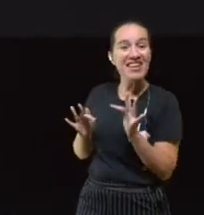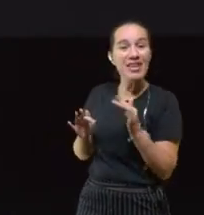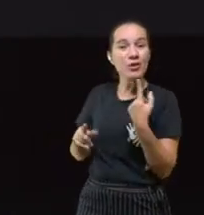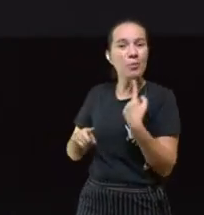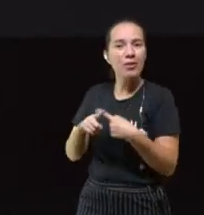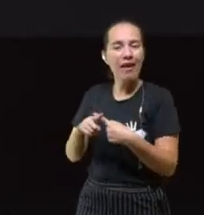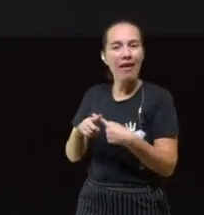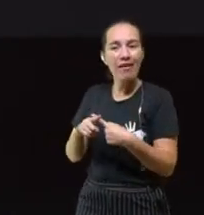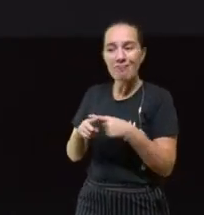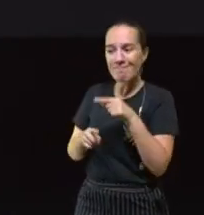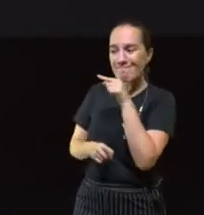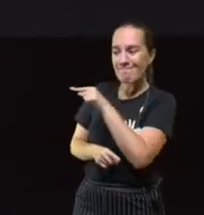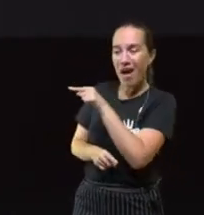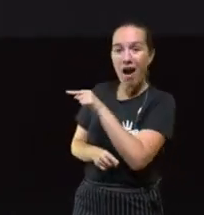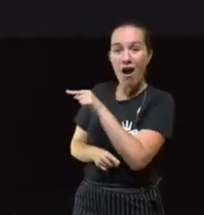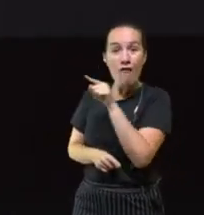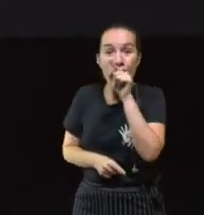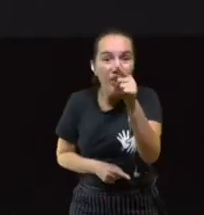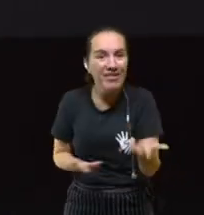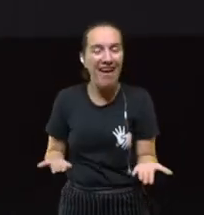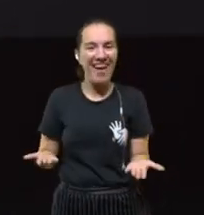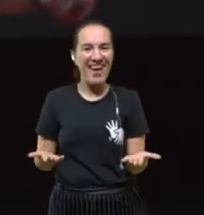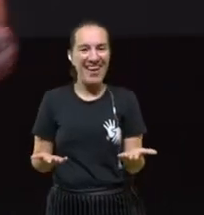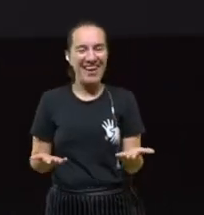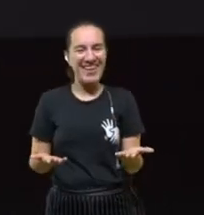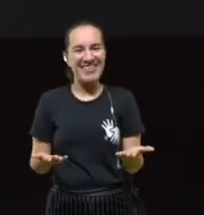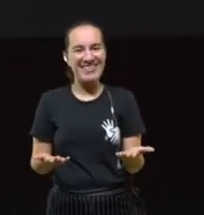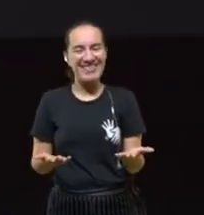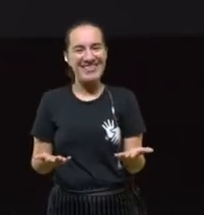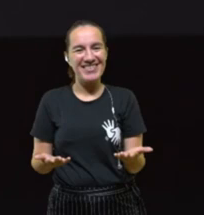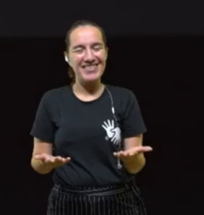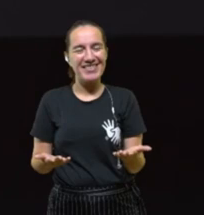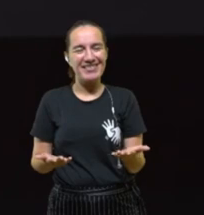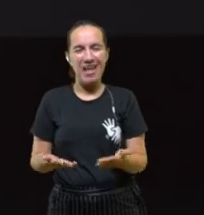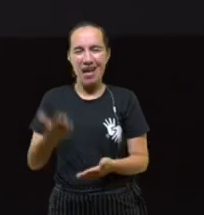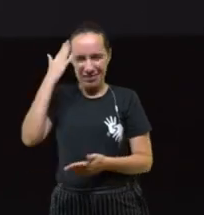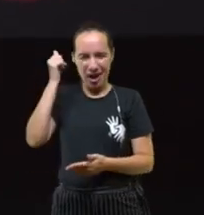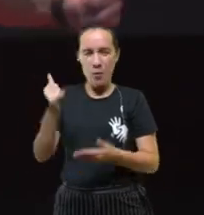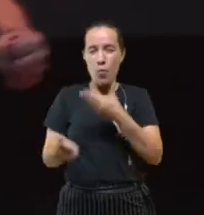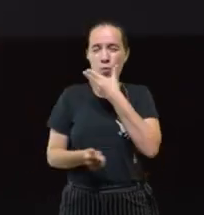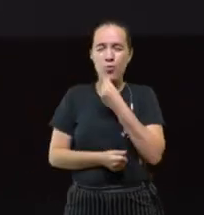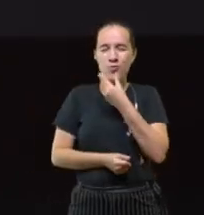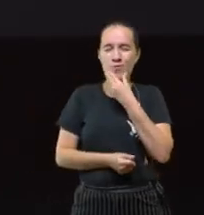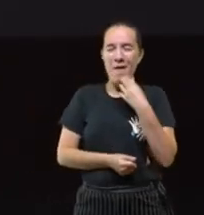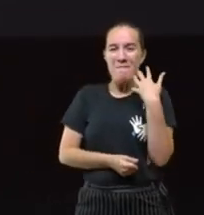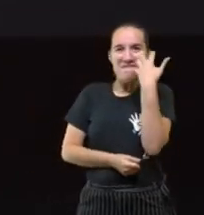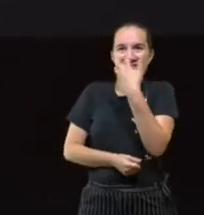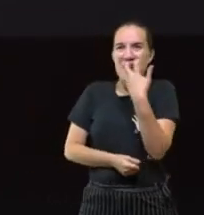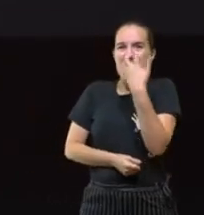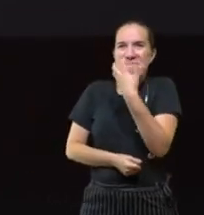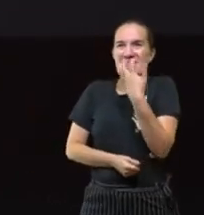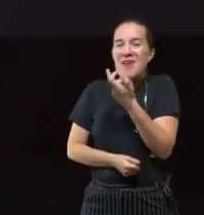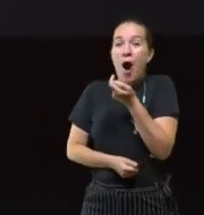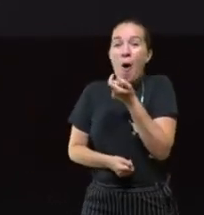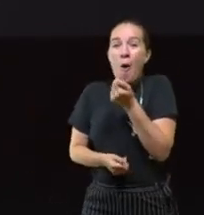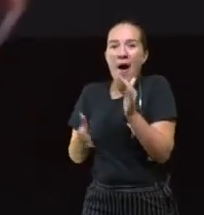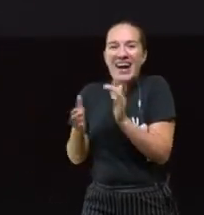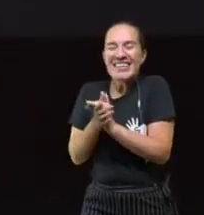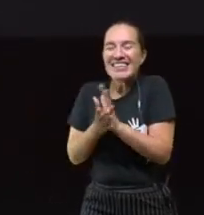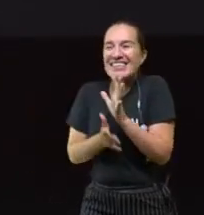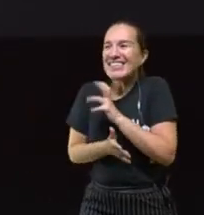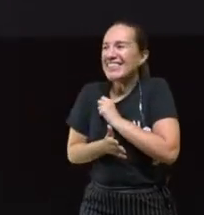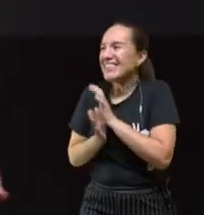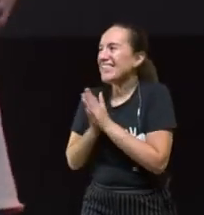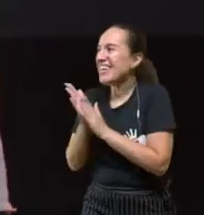Você sabe quando um homem se regozija para a noiva que ele vai casar, sabe? Ele